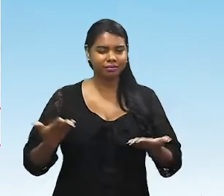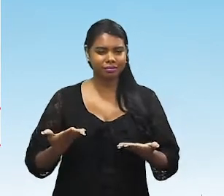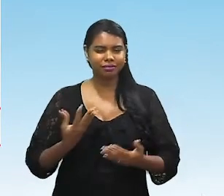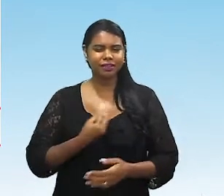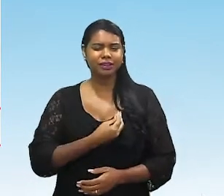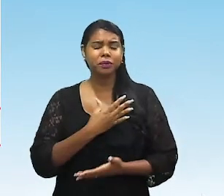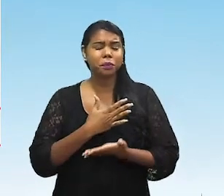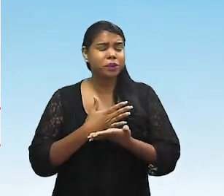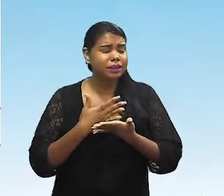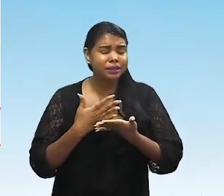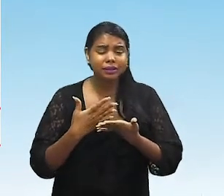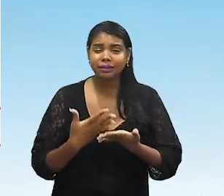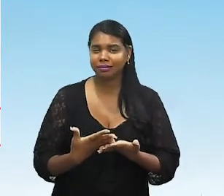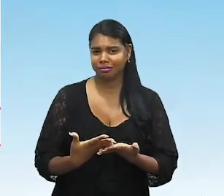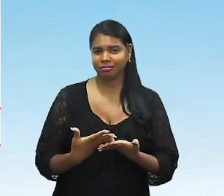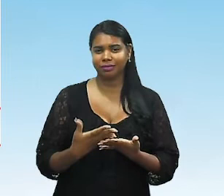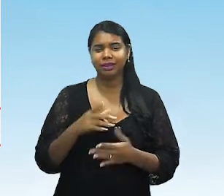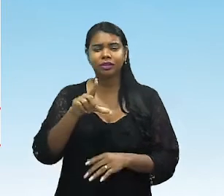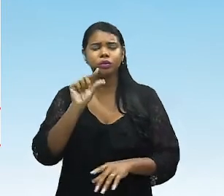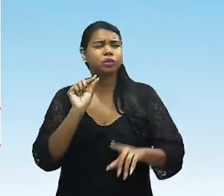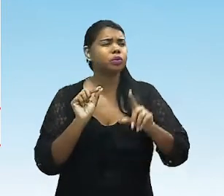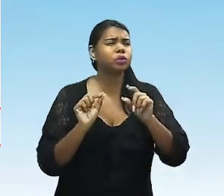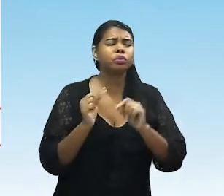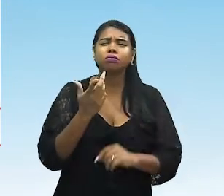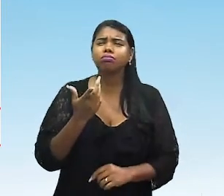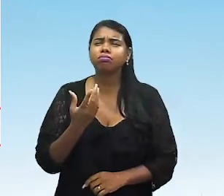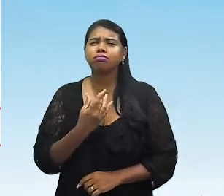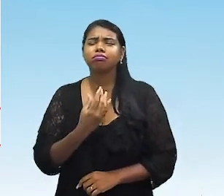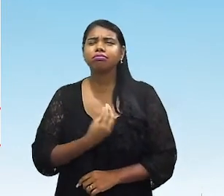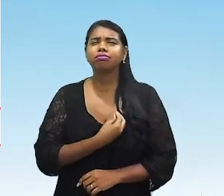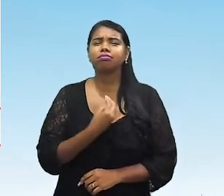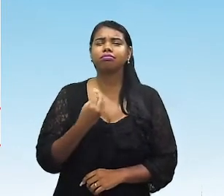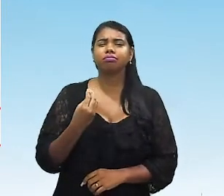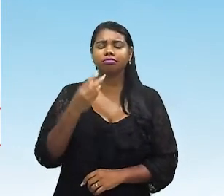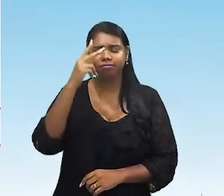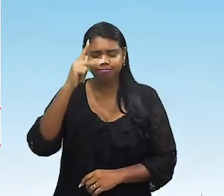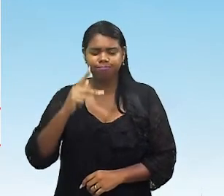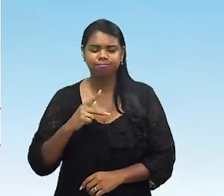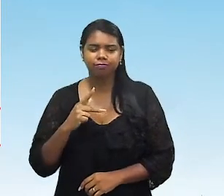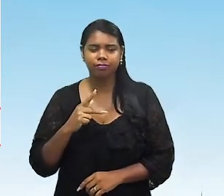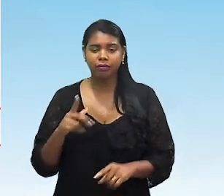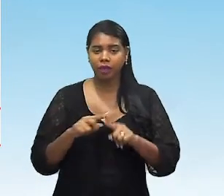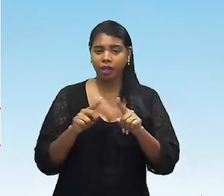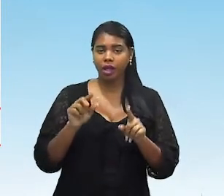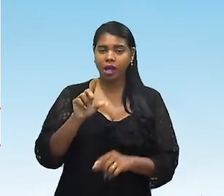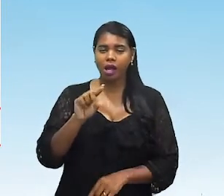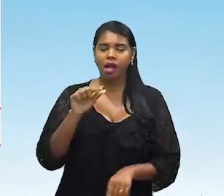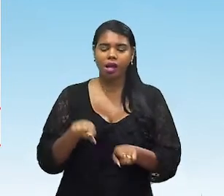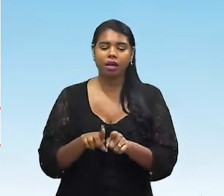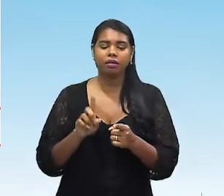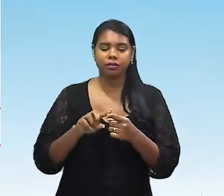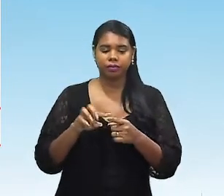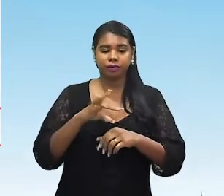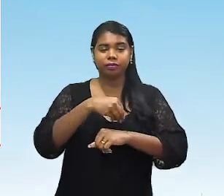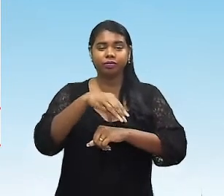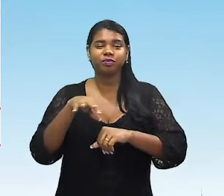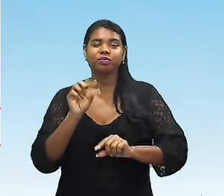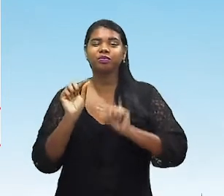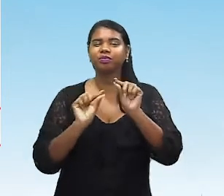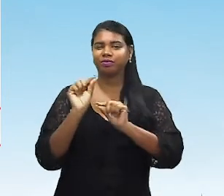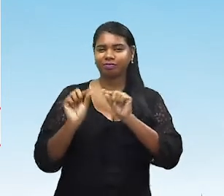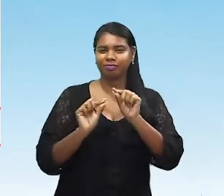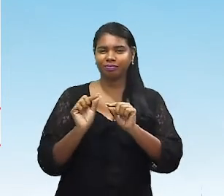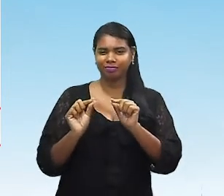estão começando a ter que fazer escolhas por vocês mesmos. E essas escolhas, elas são norteadas pelo quê?